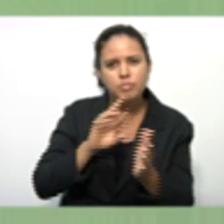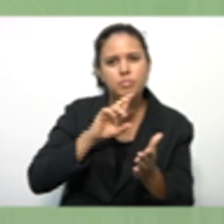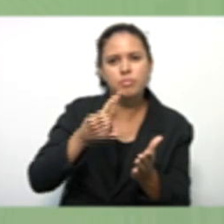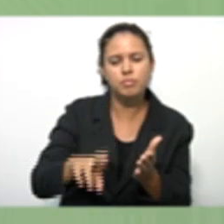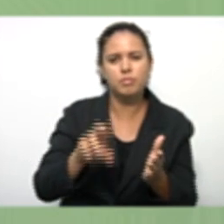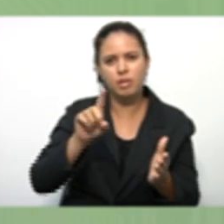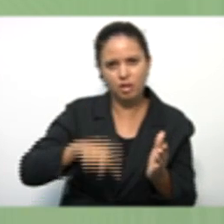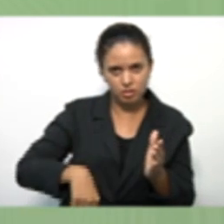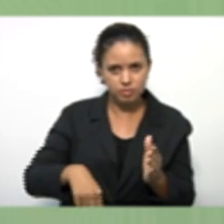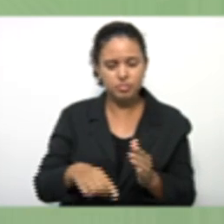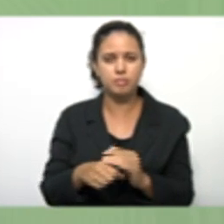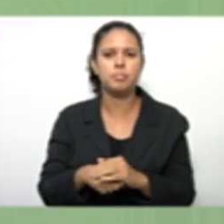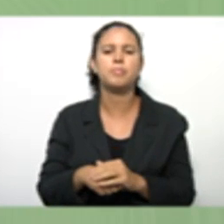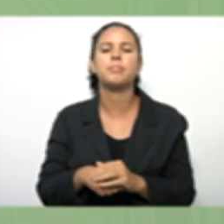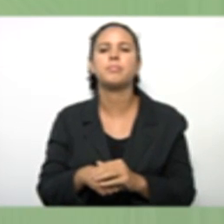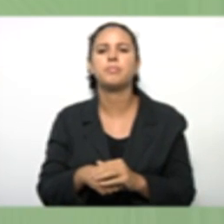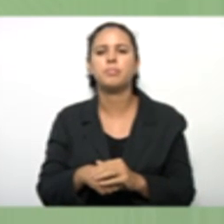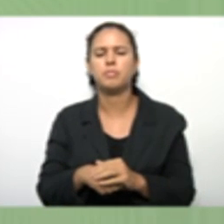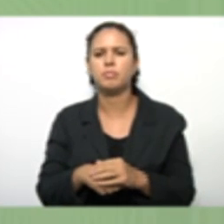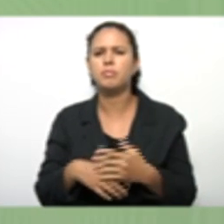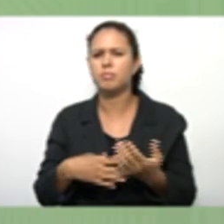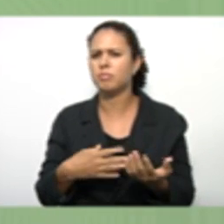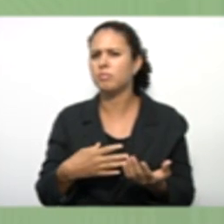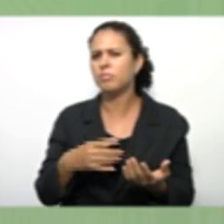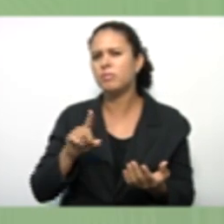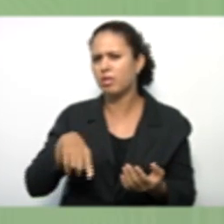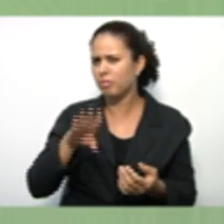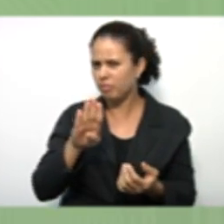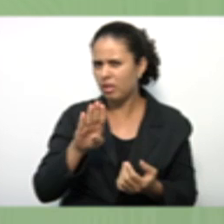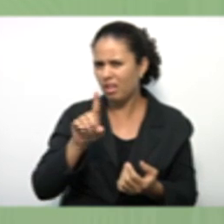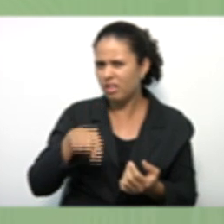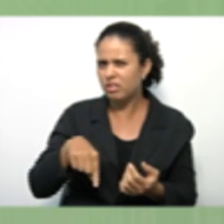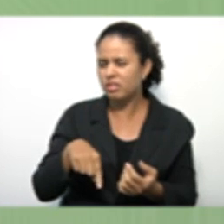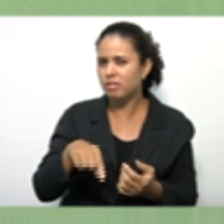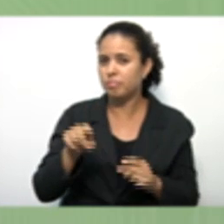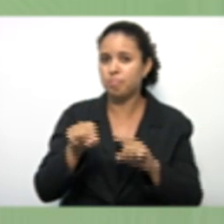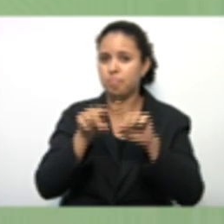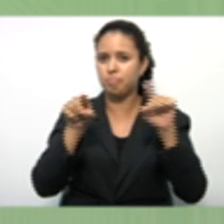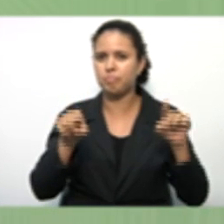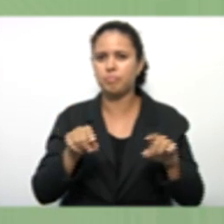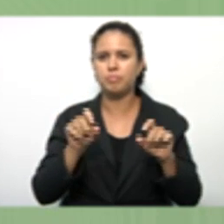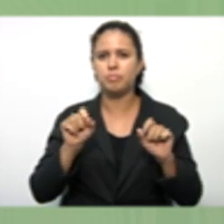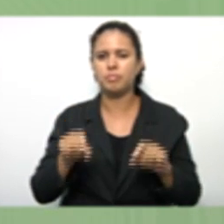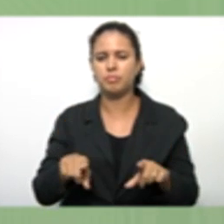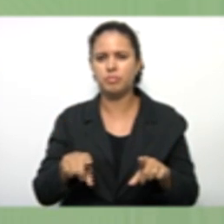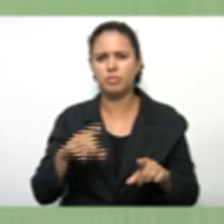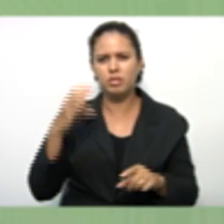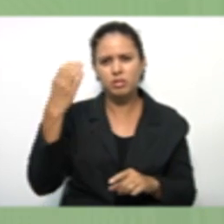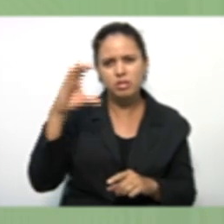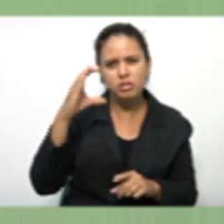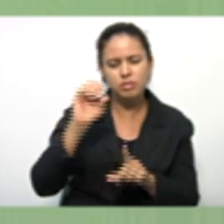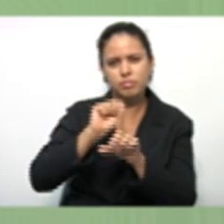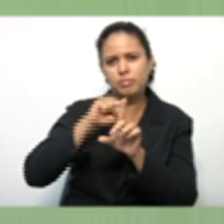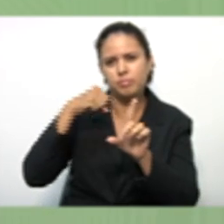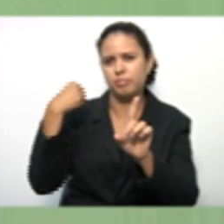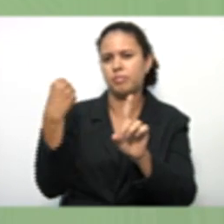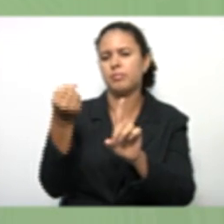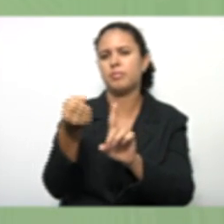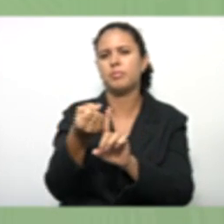tomada de decisões? Será que a letra B, pessoal, é uma ciência social que somente